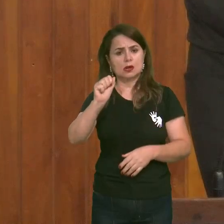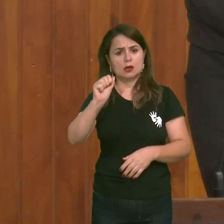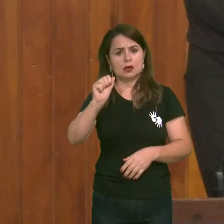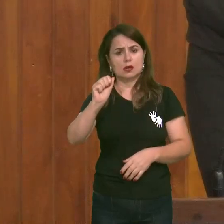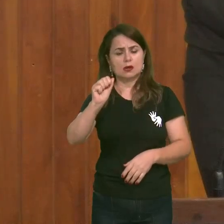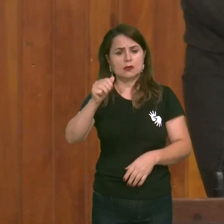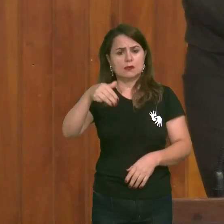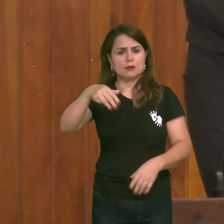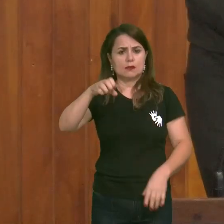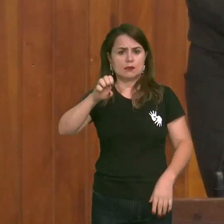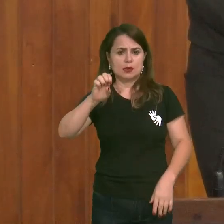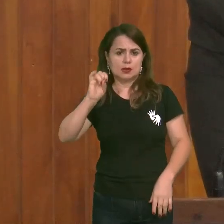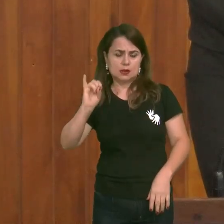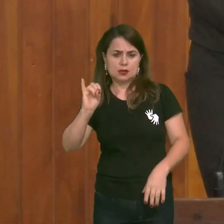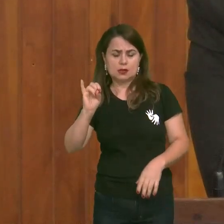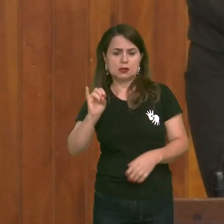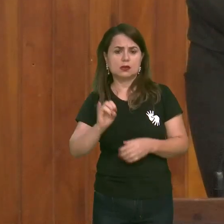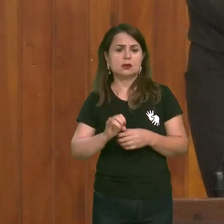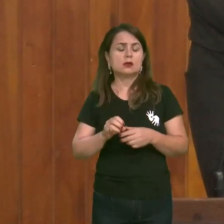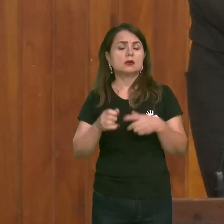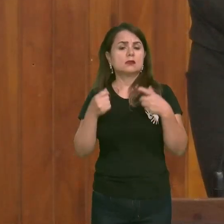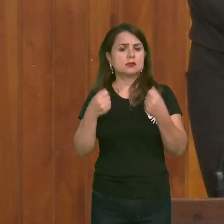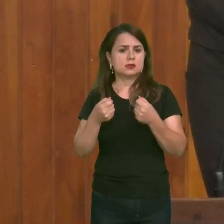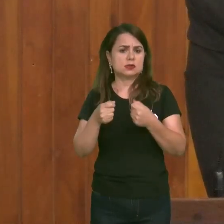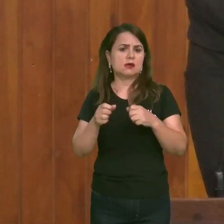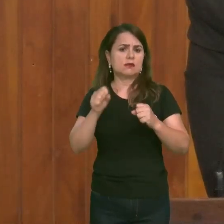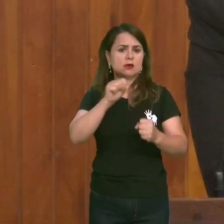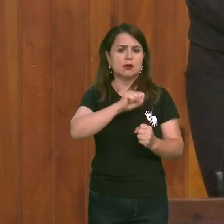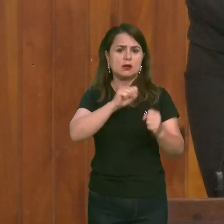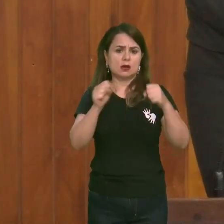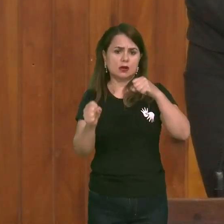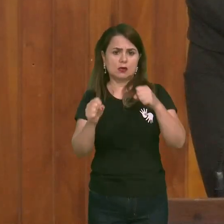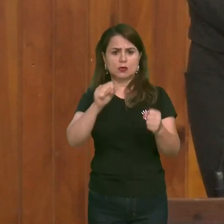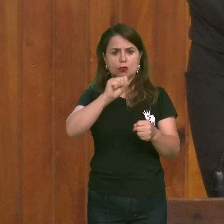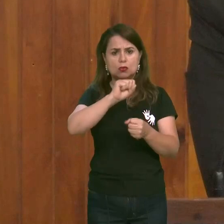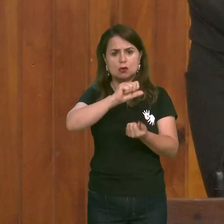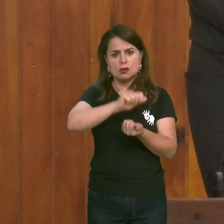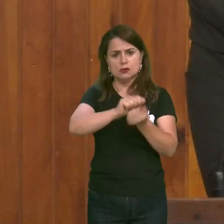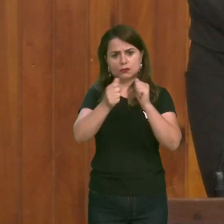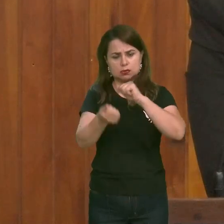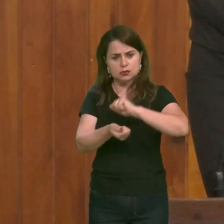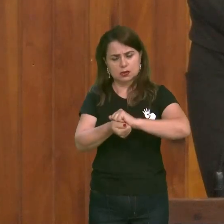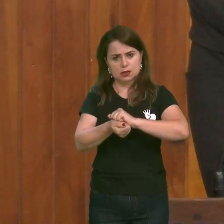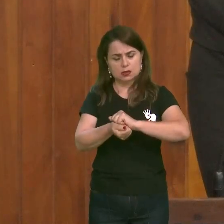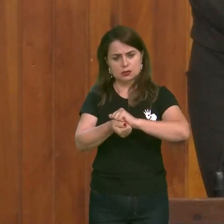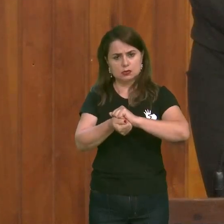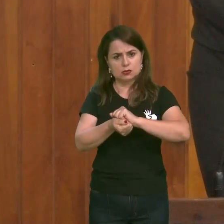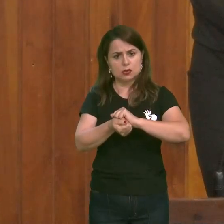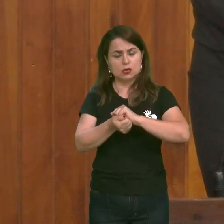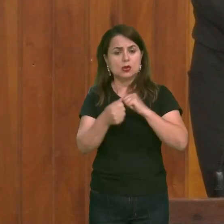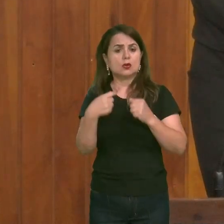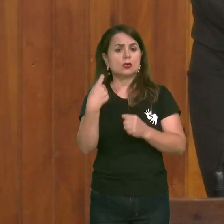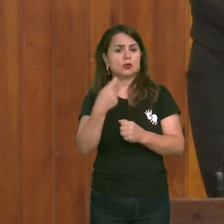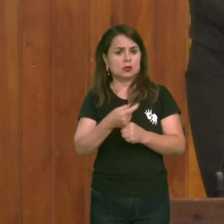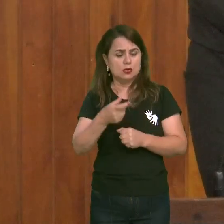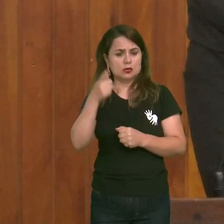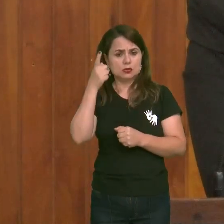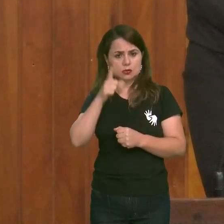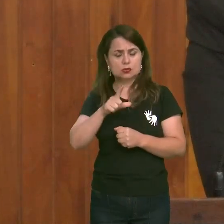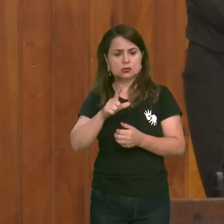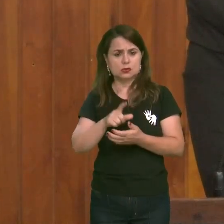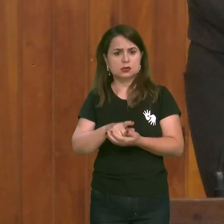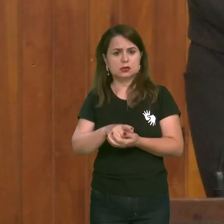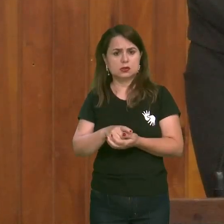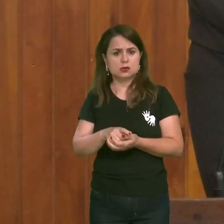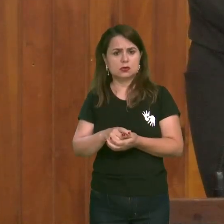adaptado a muitos e muitos anos então através de uma dessas emendas parlamentares veio mas